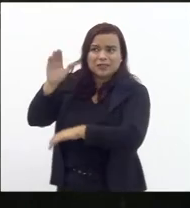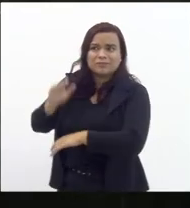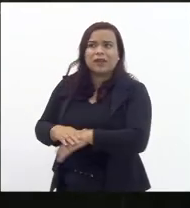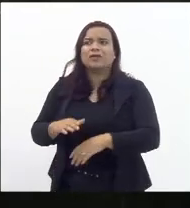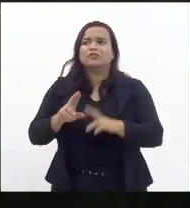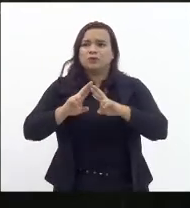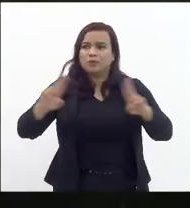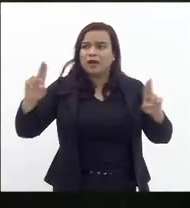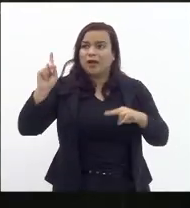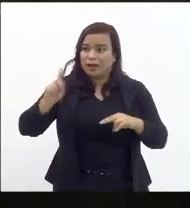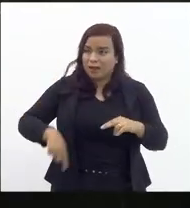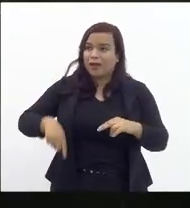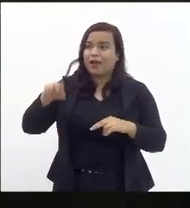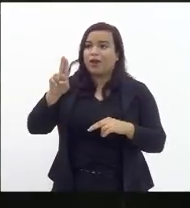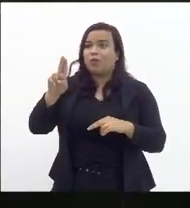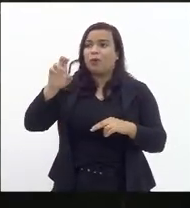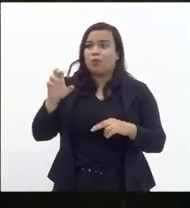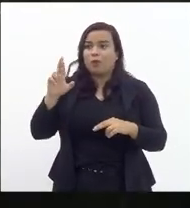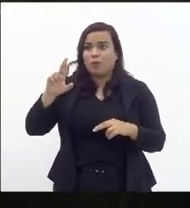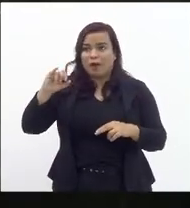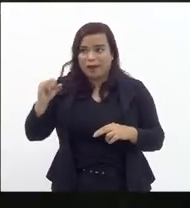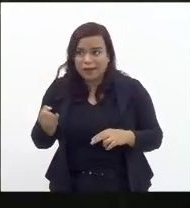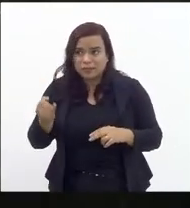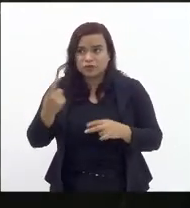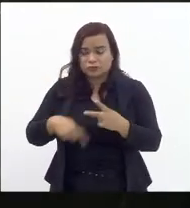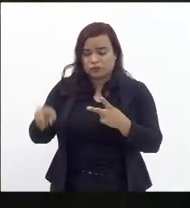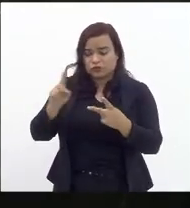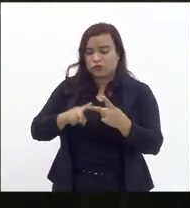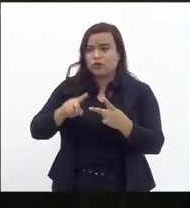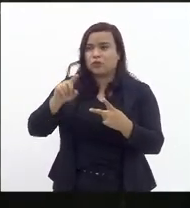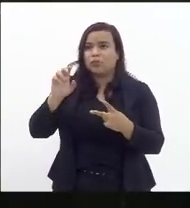a UERJ e a UESO,